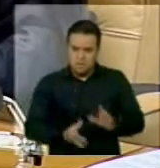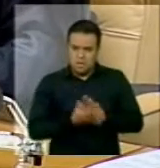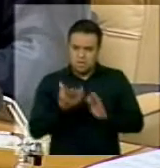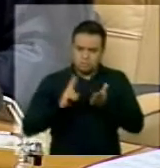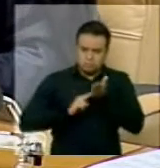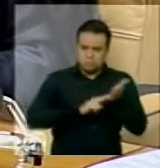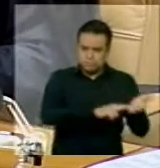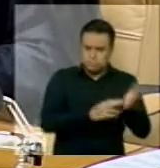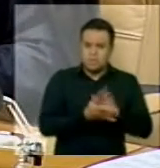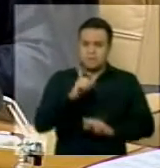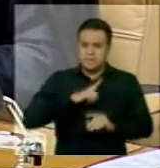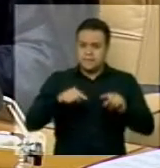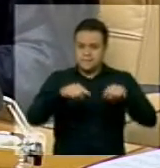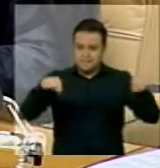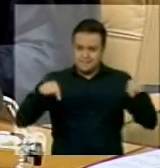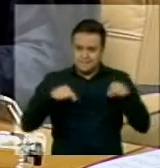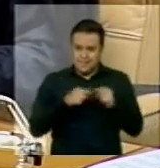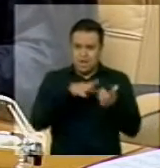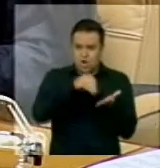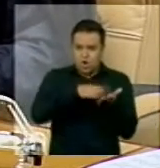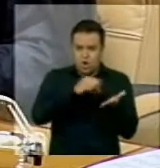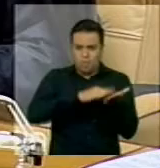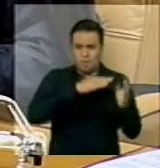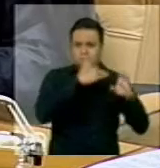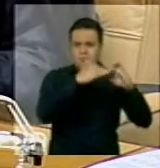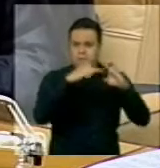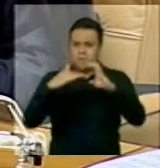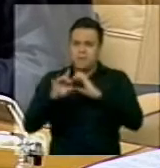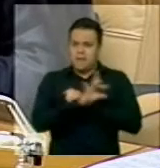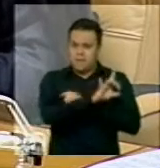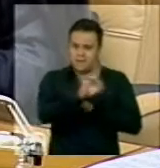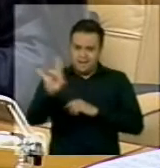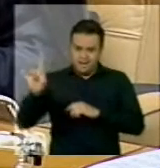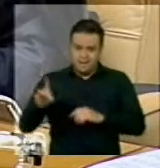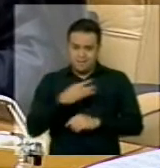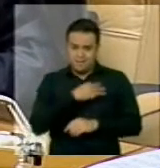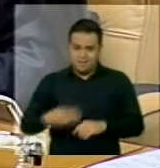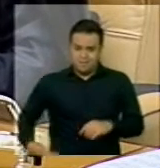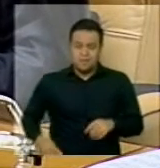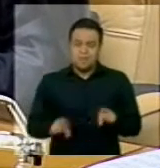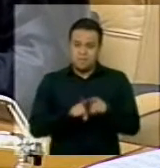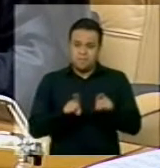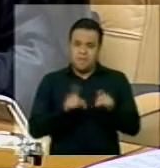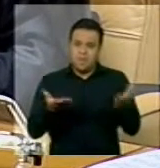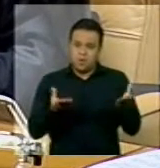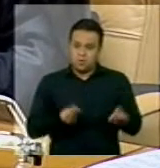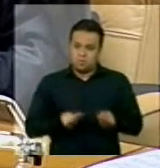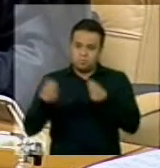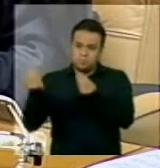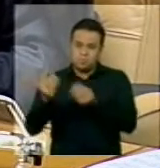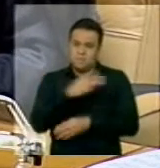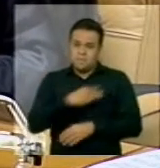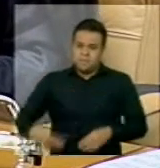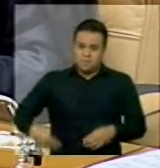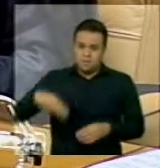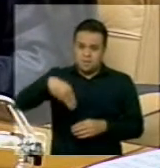dos eminentes colegas cópia do relatório e voto, e nesse momento faço chegar também às mãos do eminente ministro